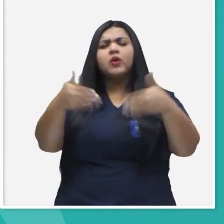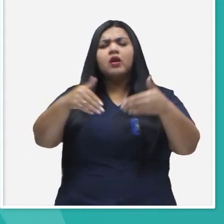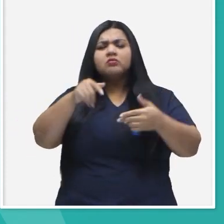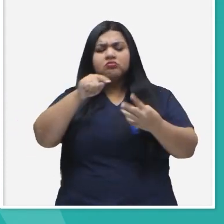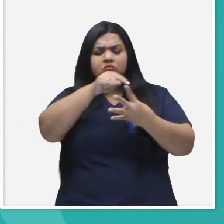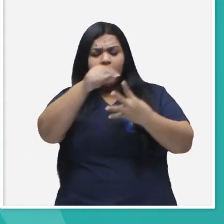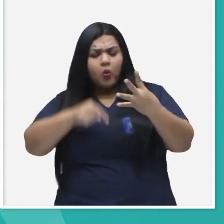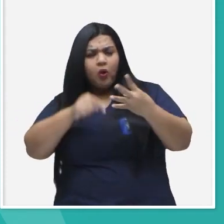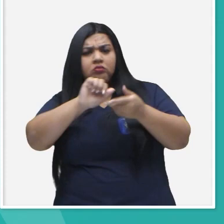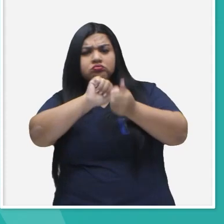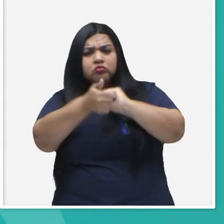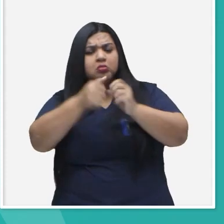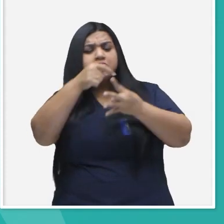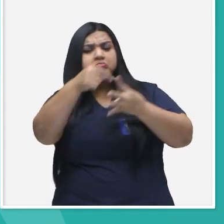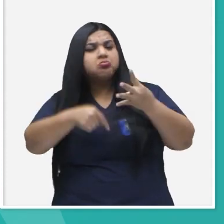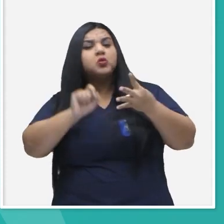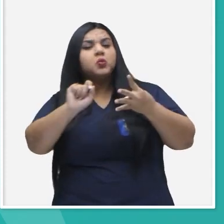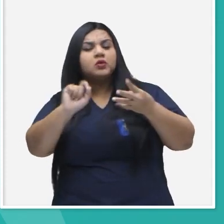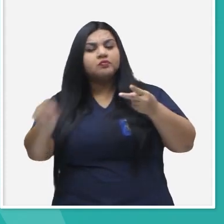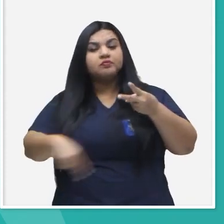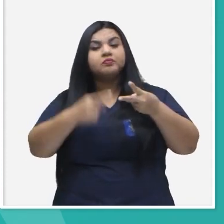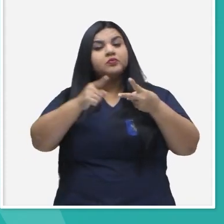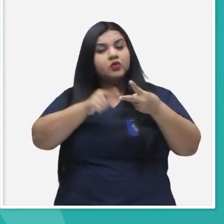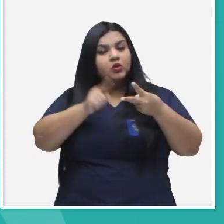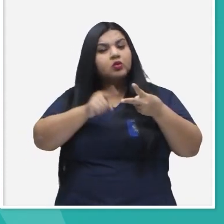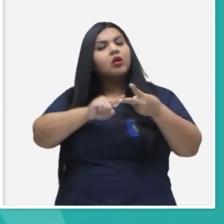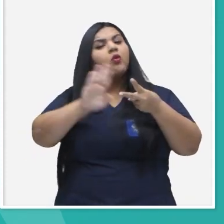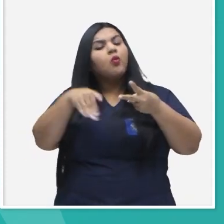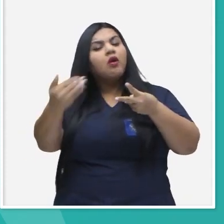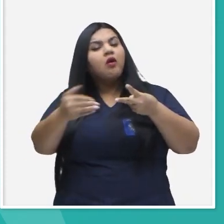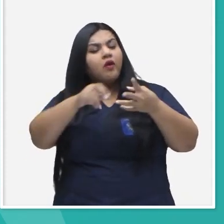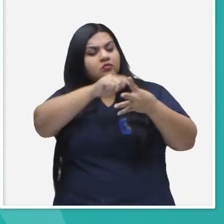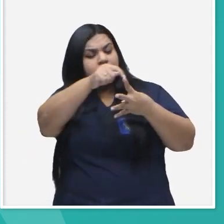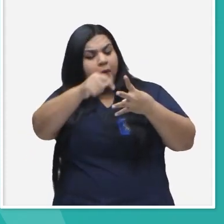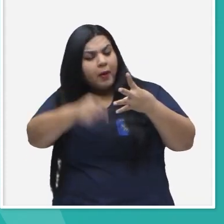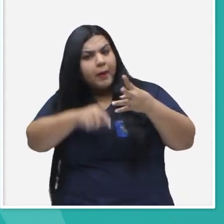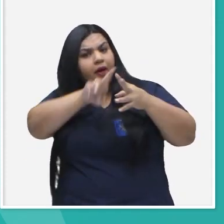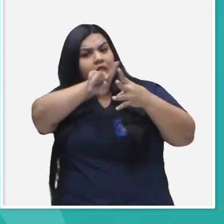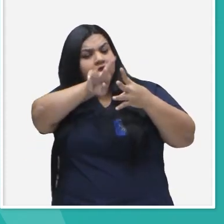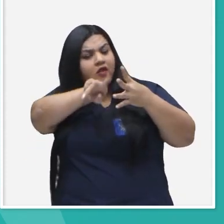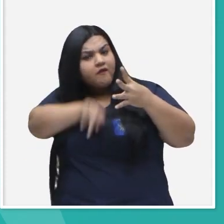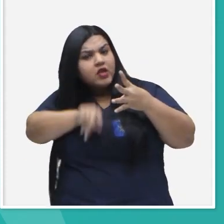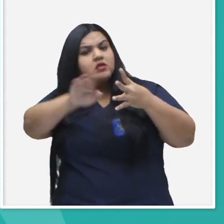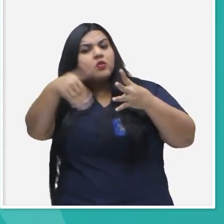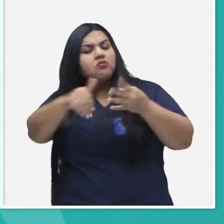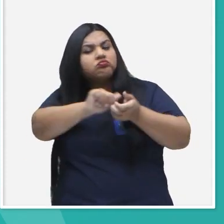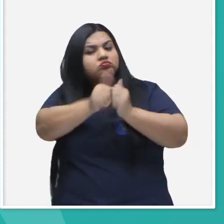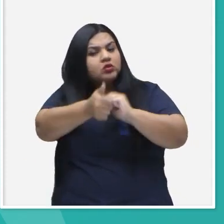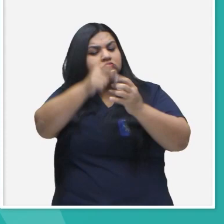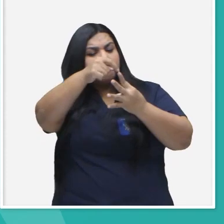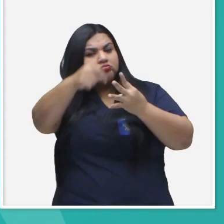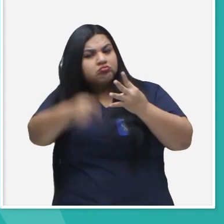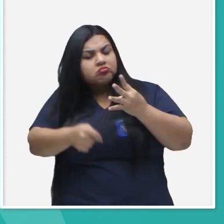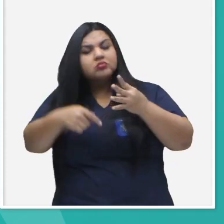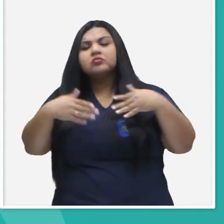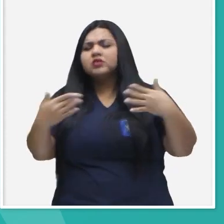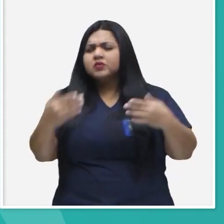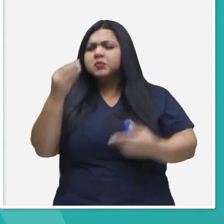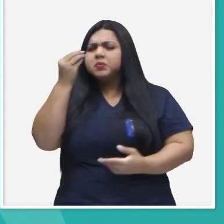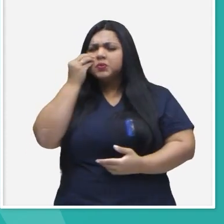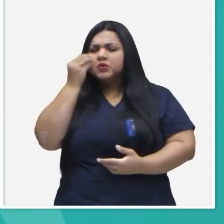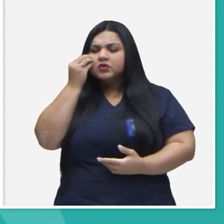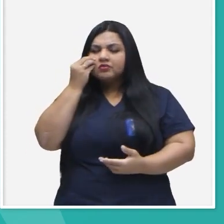esses esportes? E segundo, qual a diferença entre eles? Então, vocês